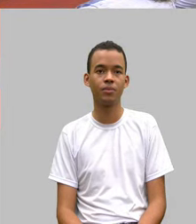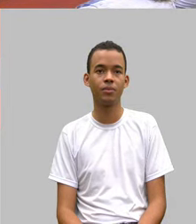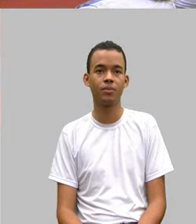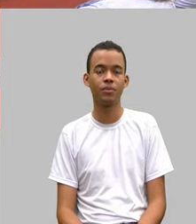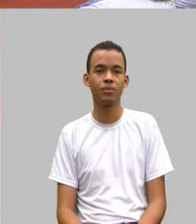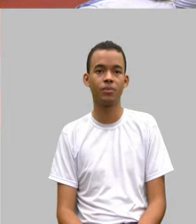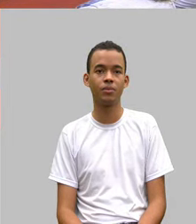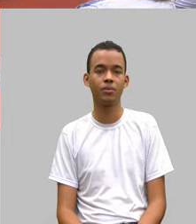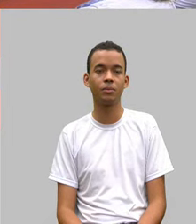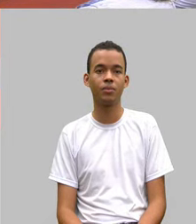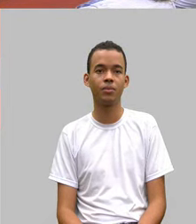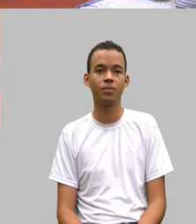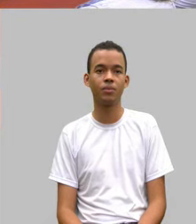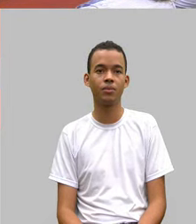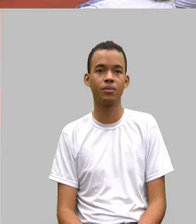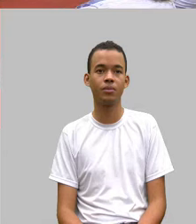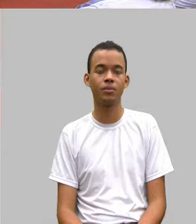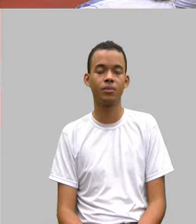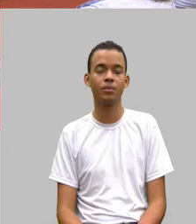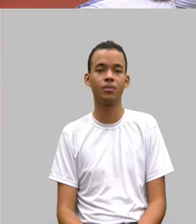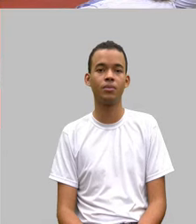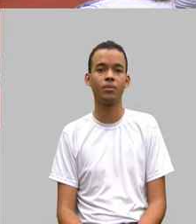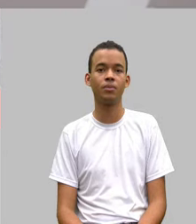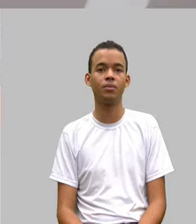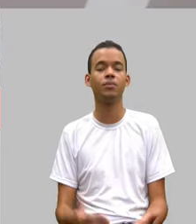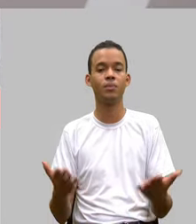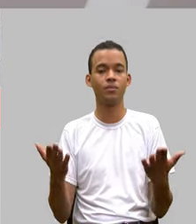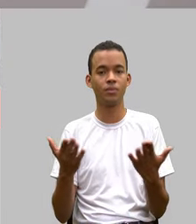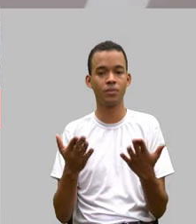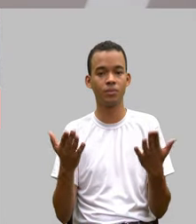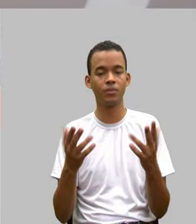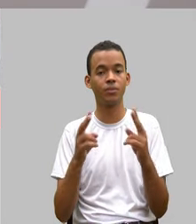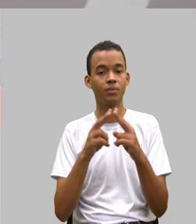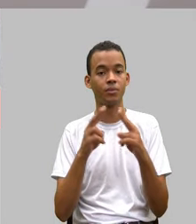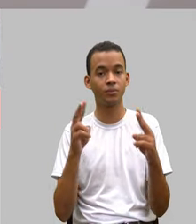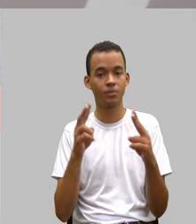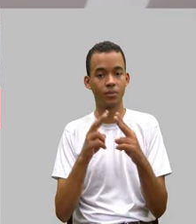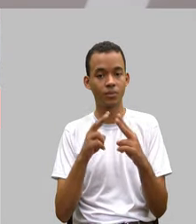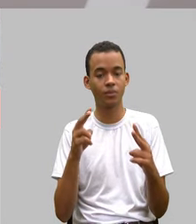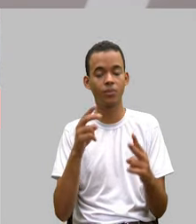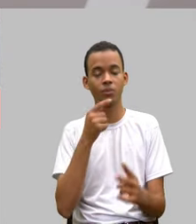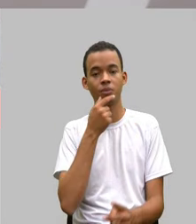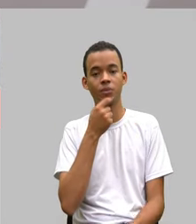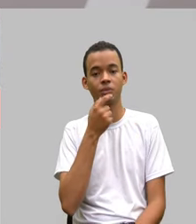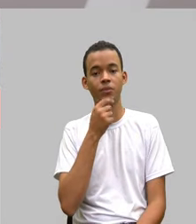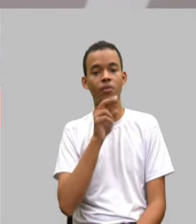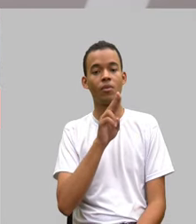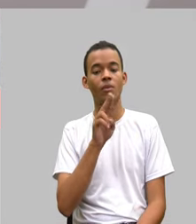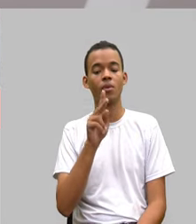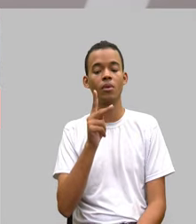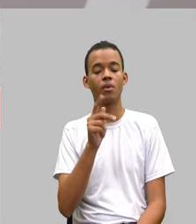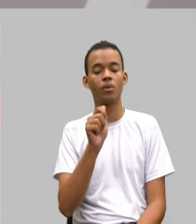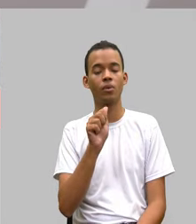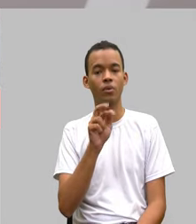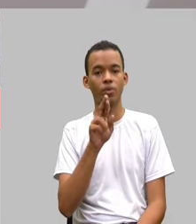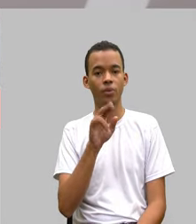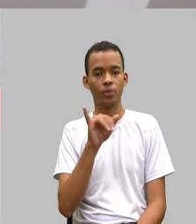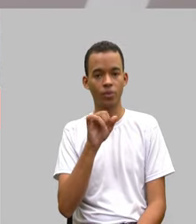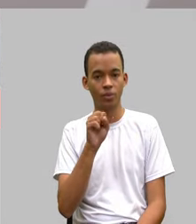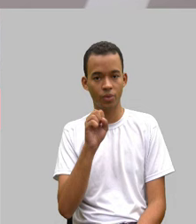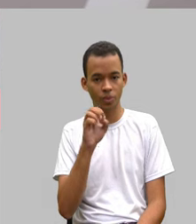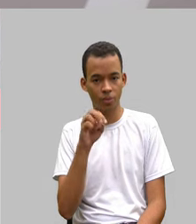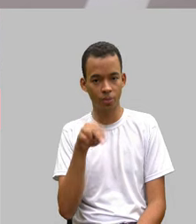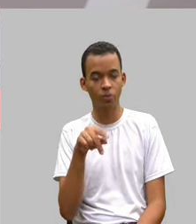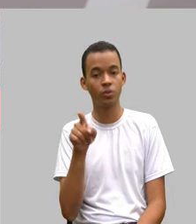teremos agora a participação de maneira online de Harrison arújo Almeida ele que é presidente da Comissão